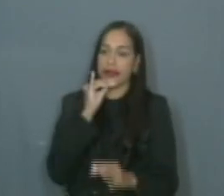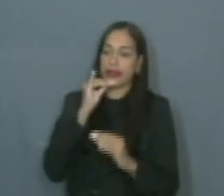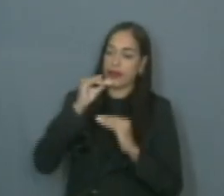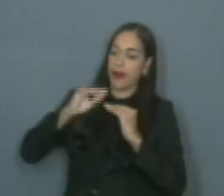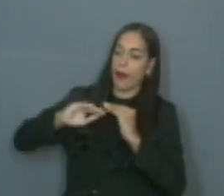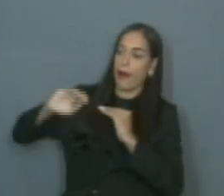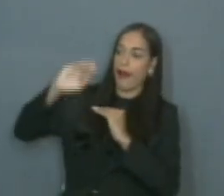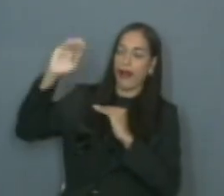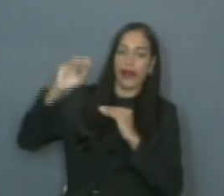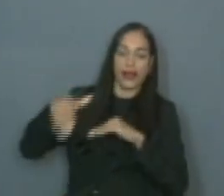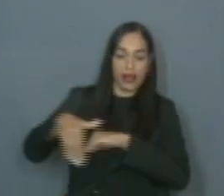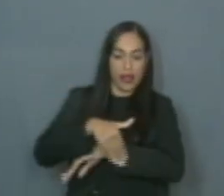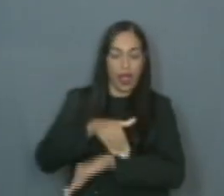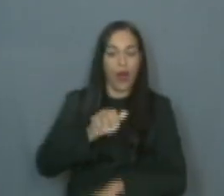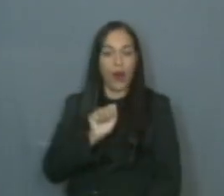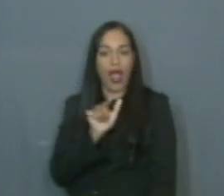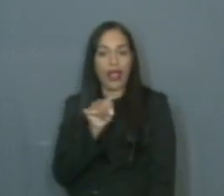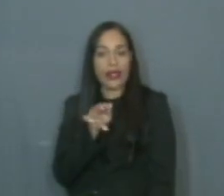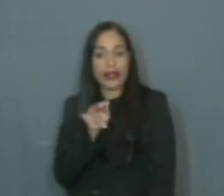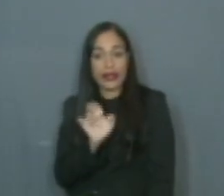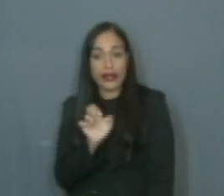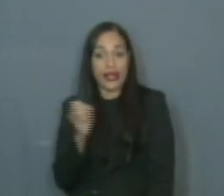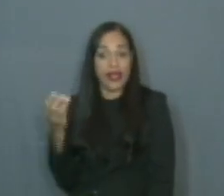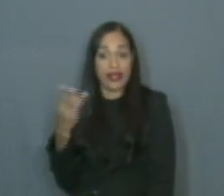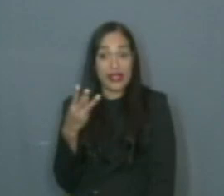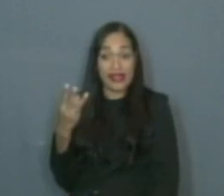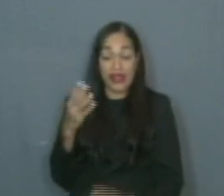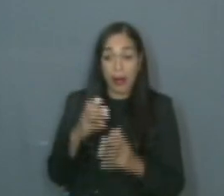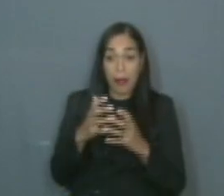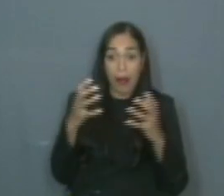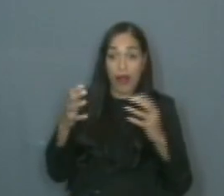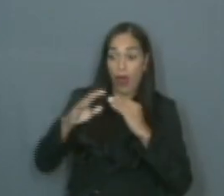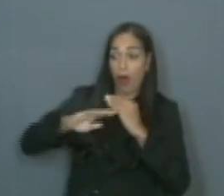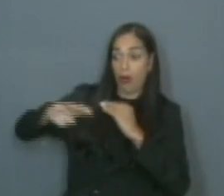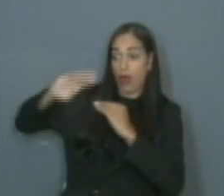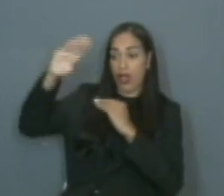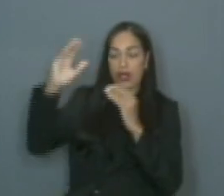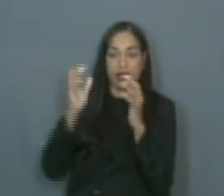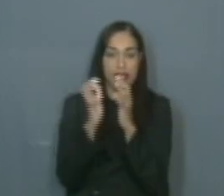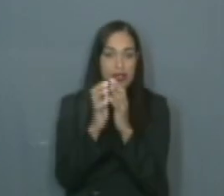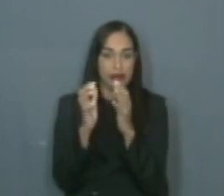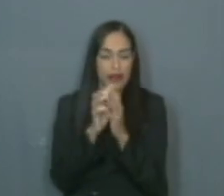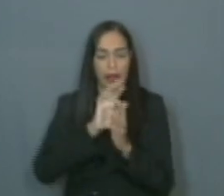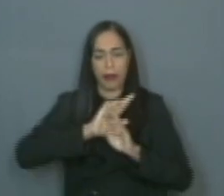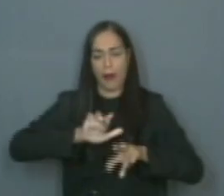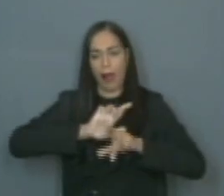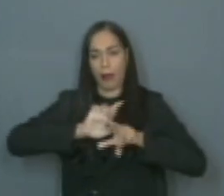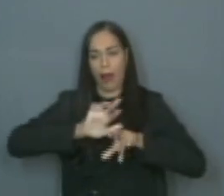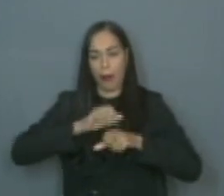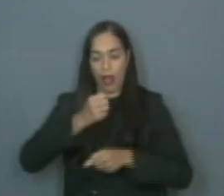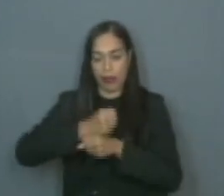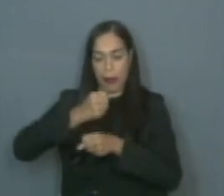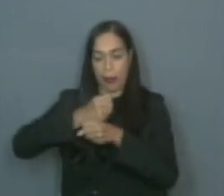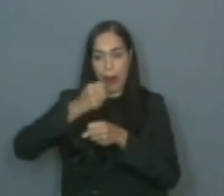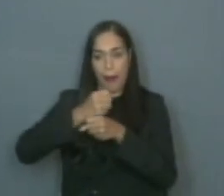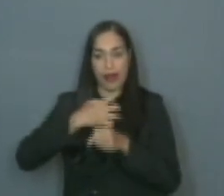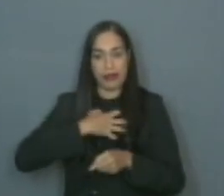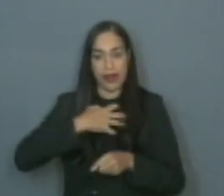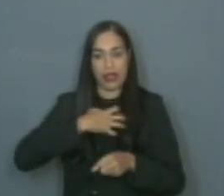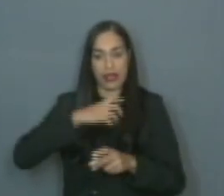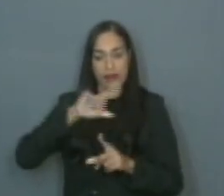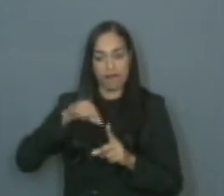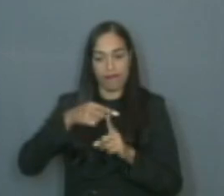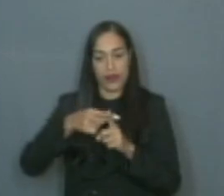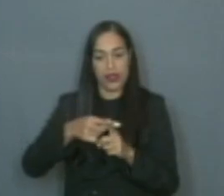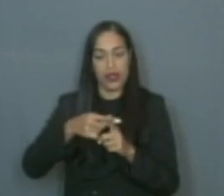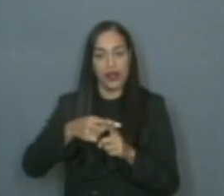Rua Aline, a terceira maior barreira do Recife, e de tantas outras obras que impactaram positivamente, insisto,